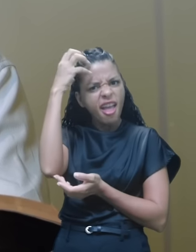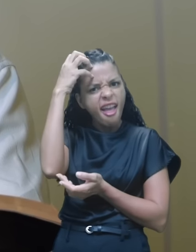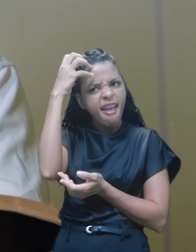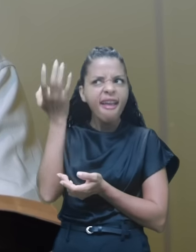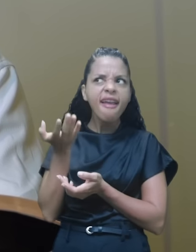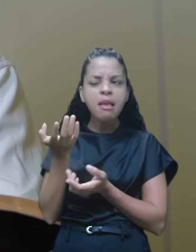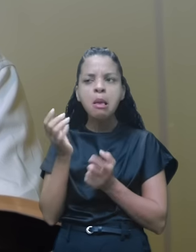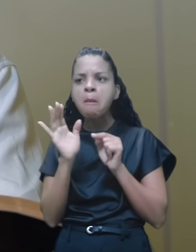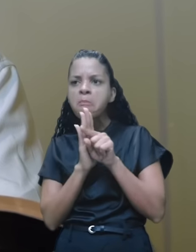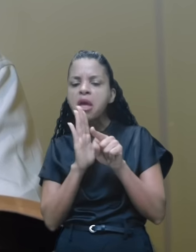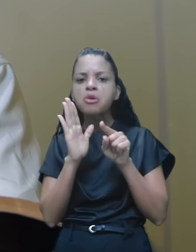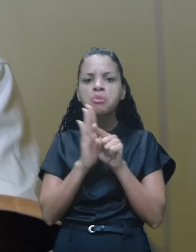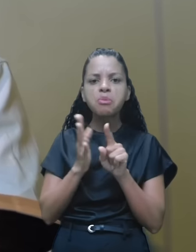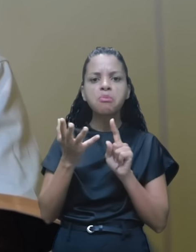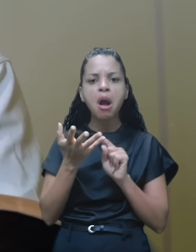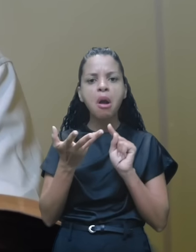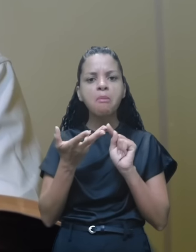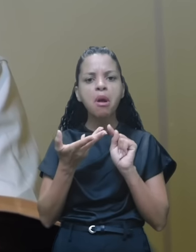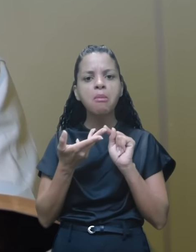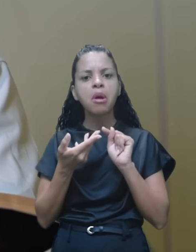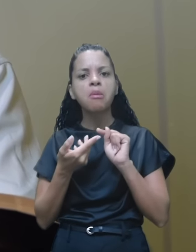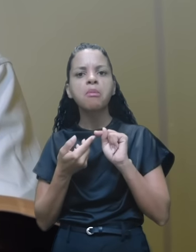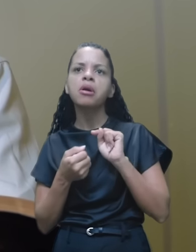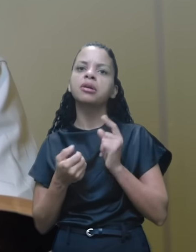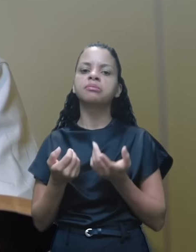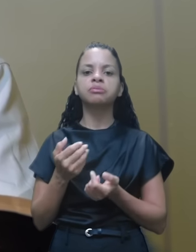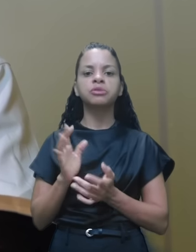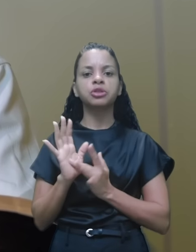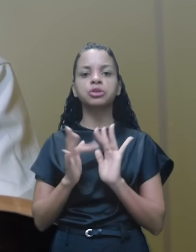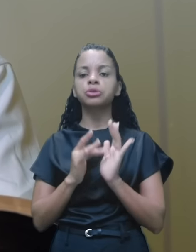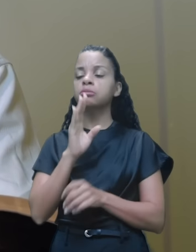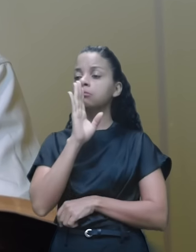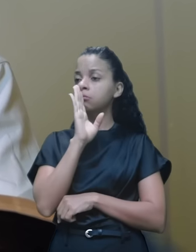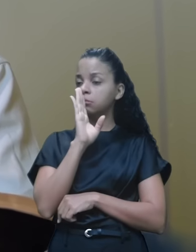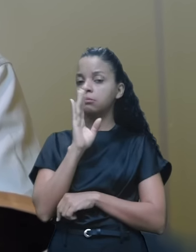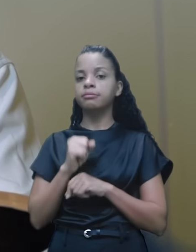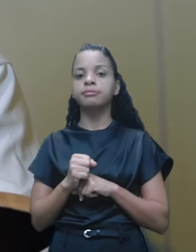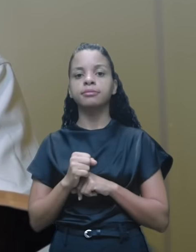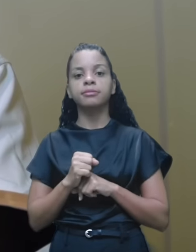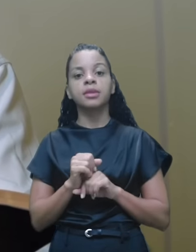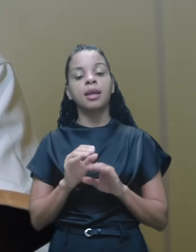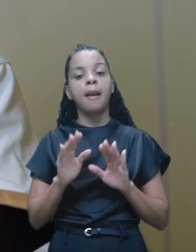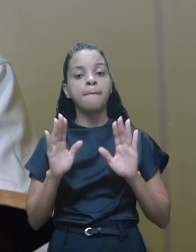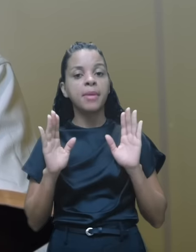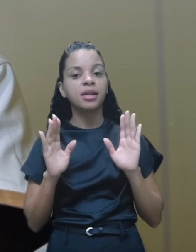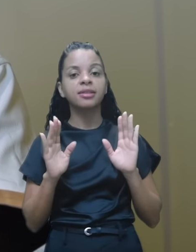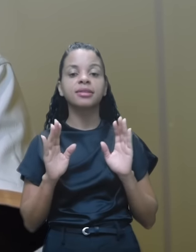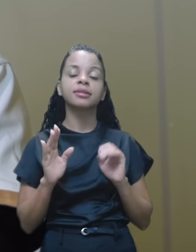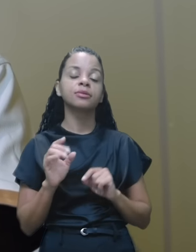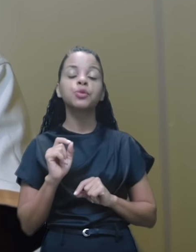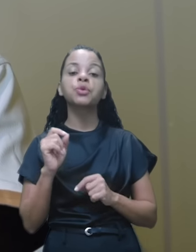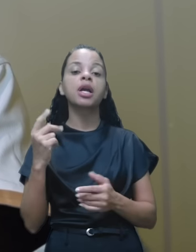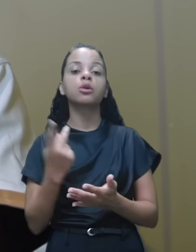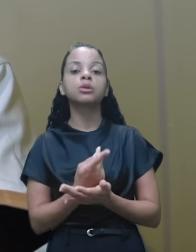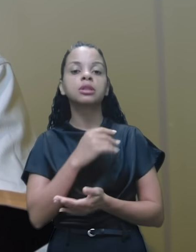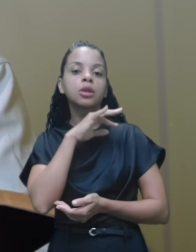vai acontecendo, ele pergunta o que Jesus havia feito, né, como havia dito, mas a tragédia na vida de Pilatos